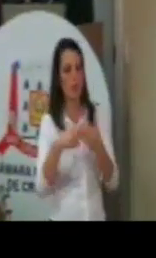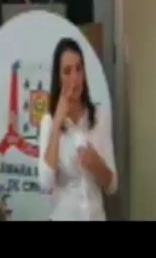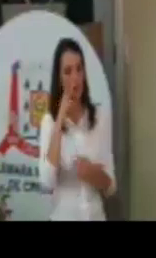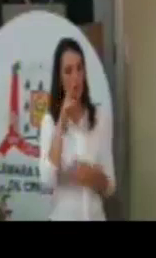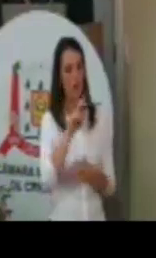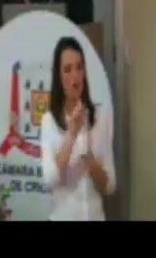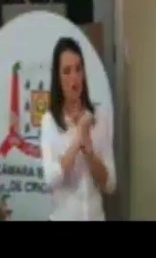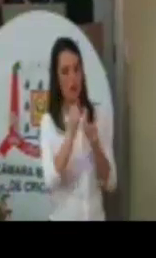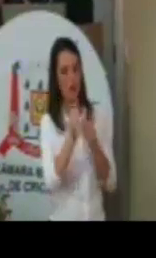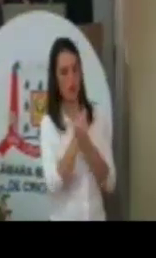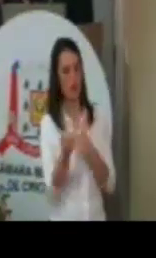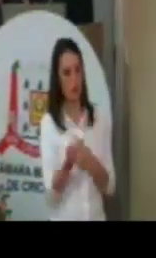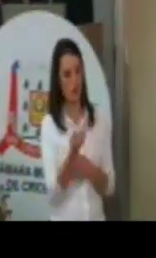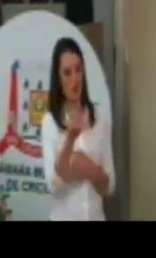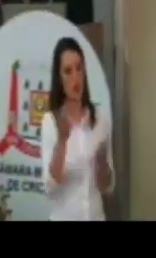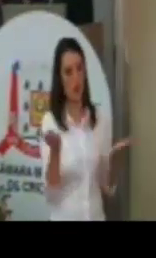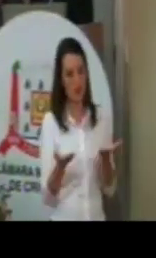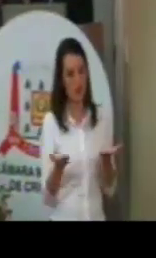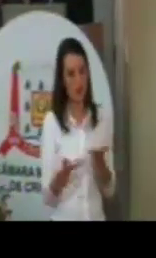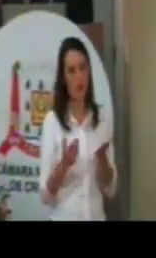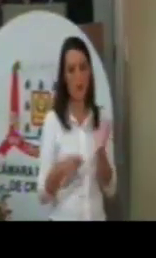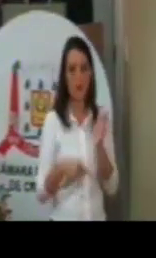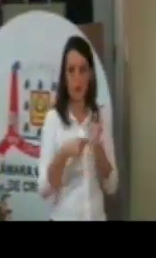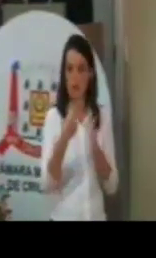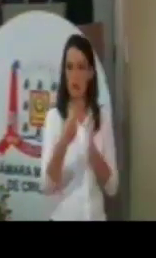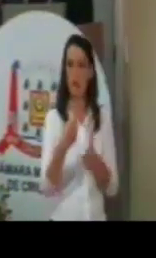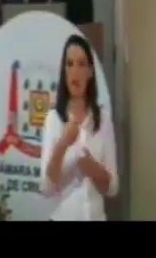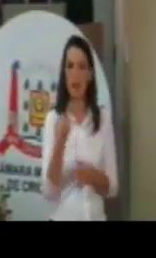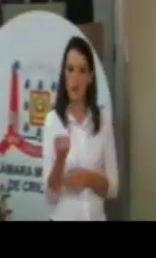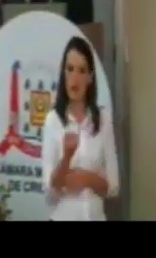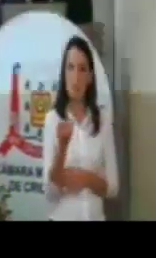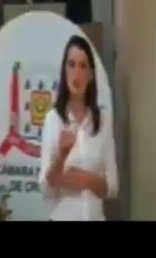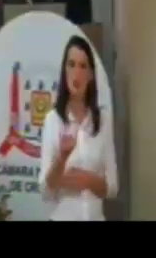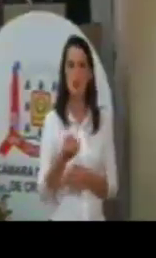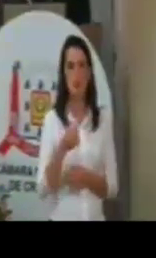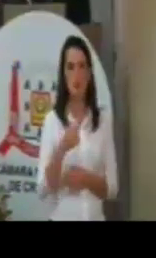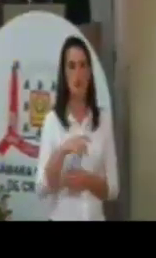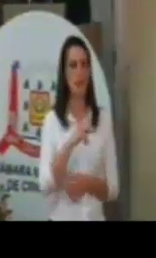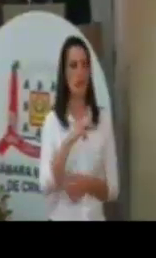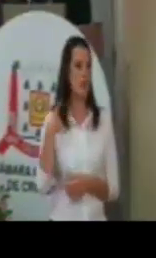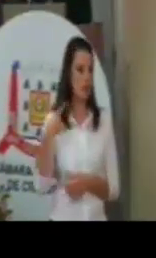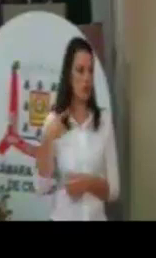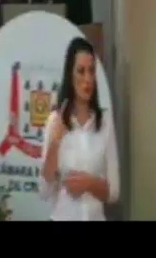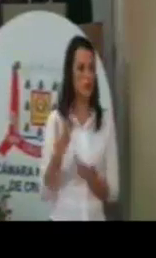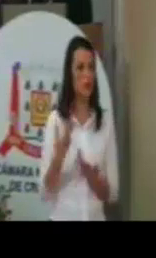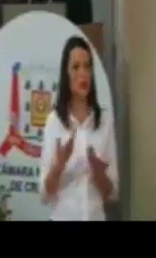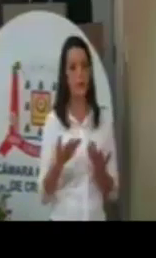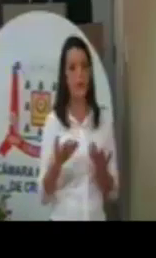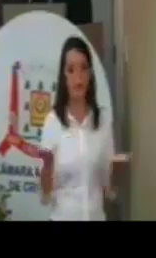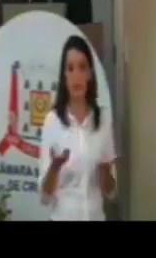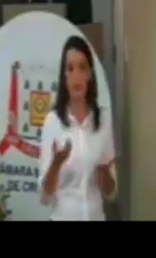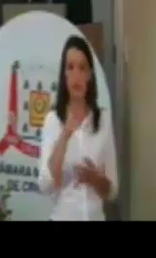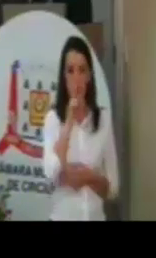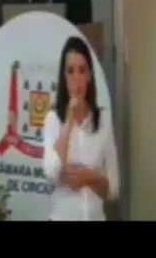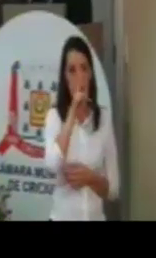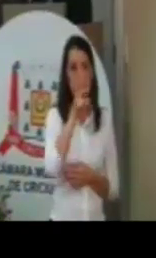para a sociedade. E esta iniciativa aqui hoje, vereadora, é uma ação forte, com grande resultado para